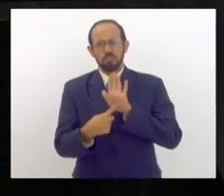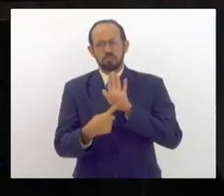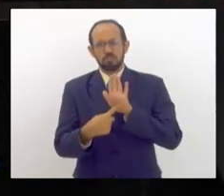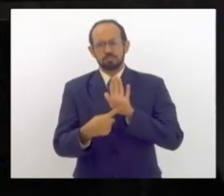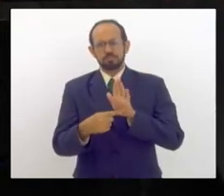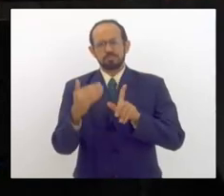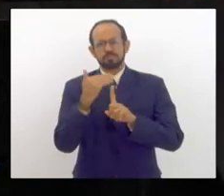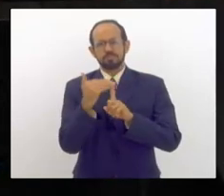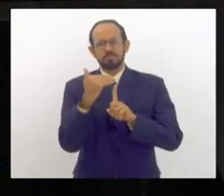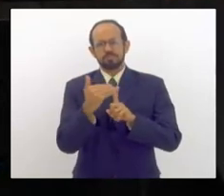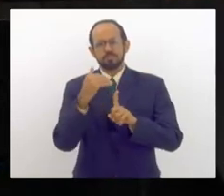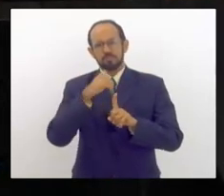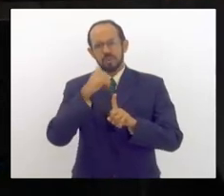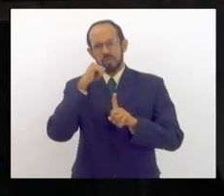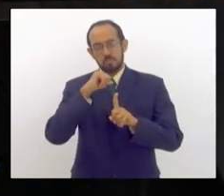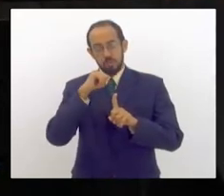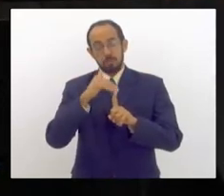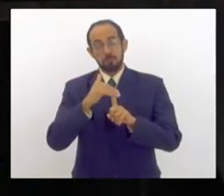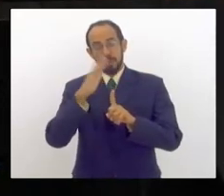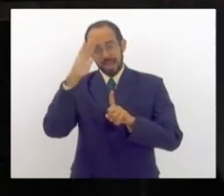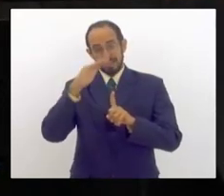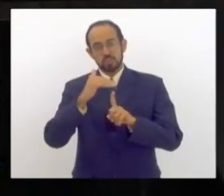mulheres vítimas de estupro,